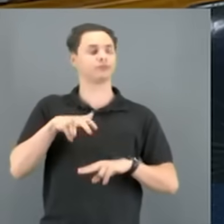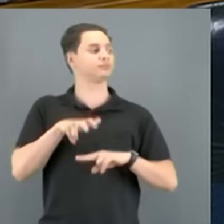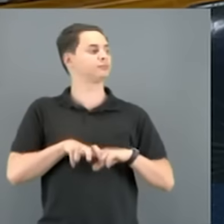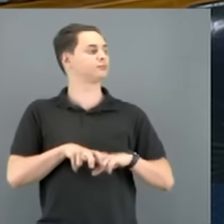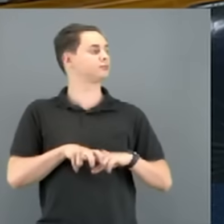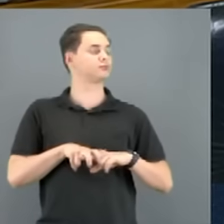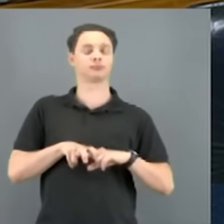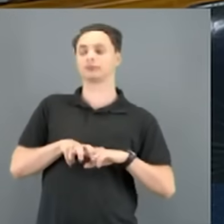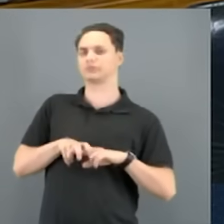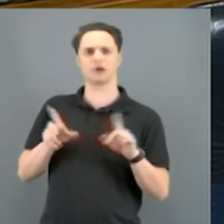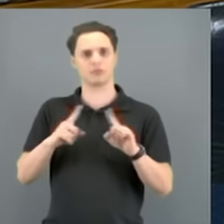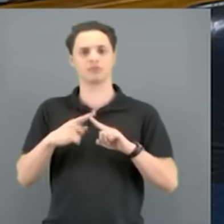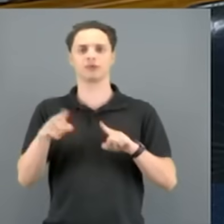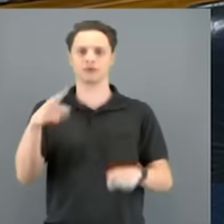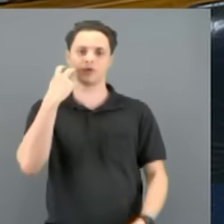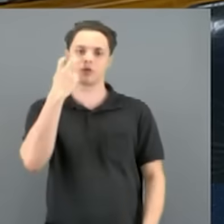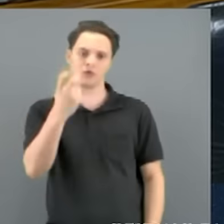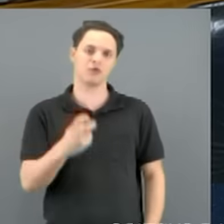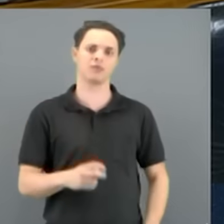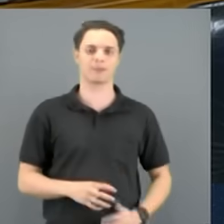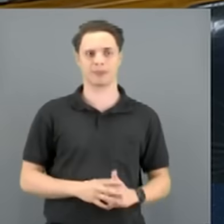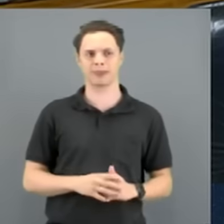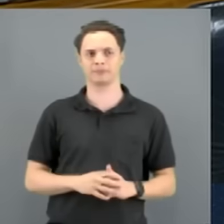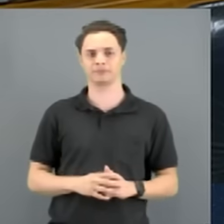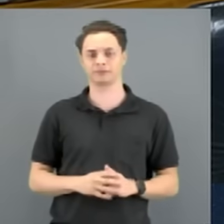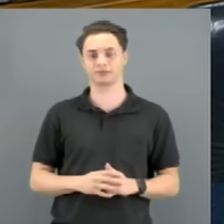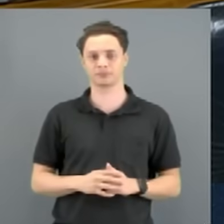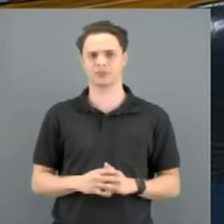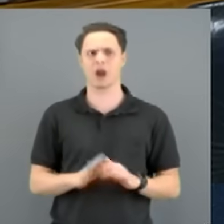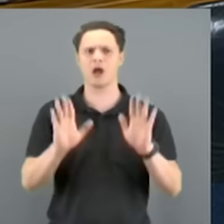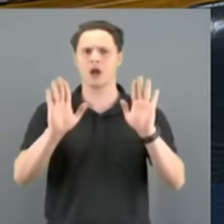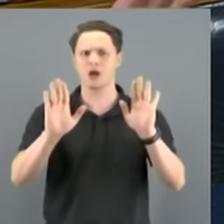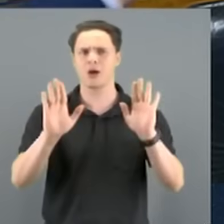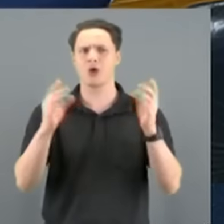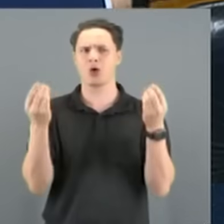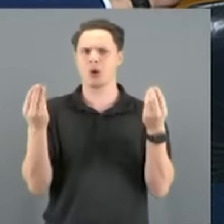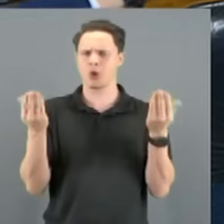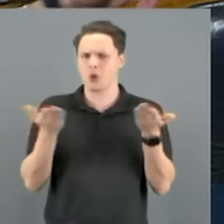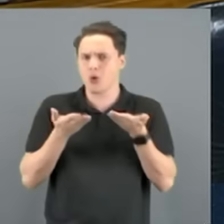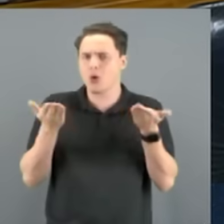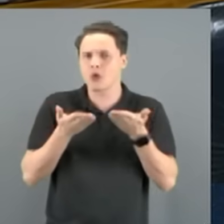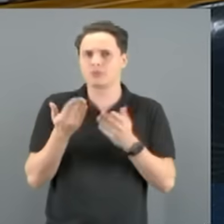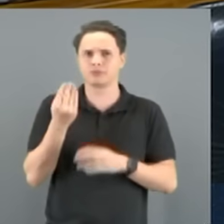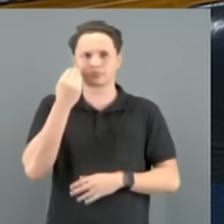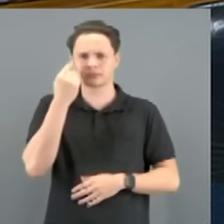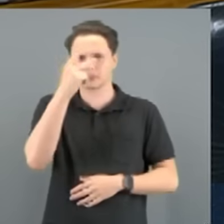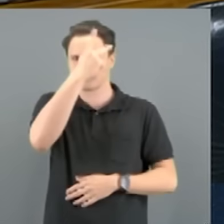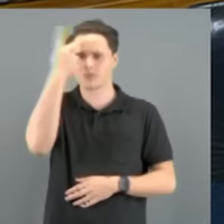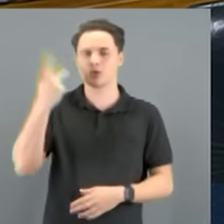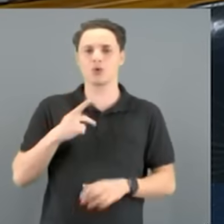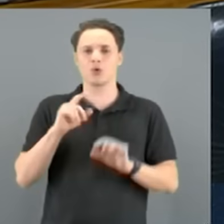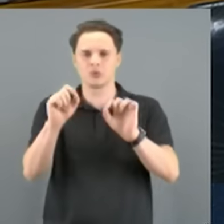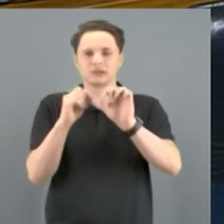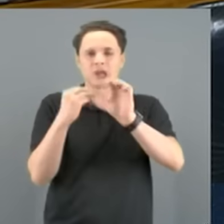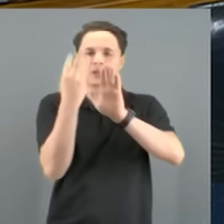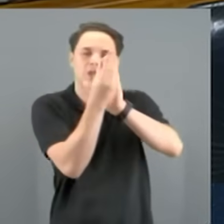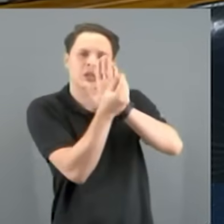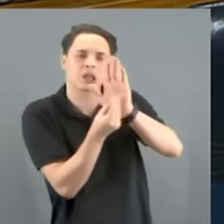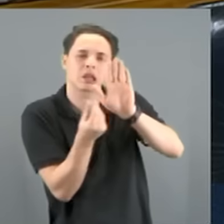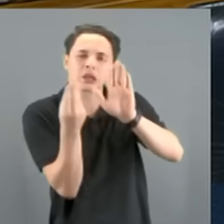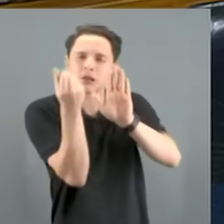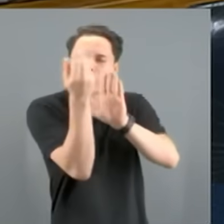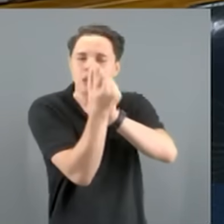situação vexatória agora para poder tentar mascarar isso foi se colocado como se